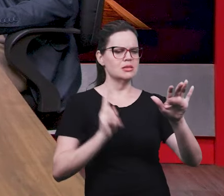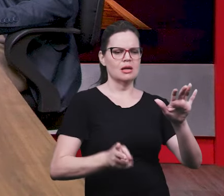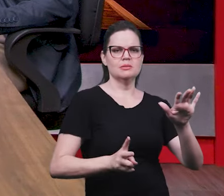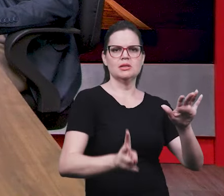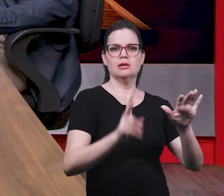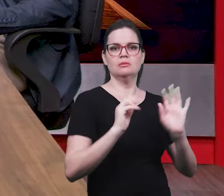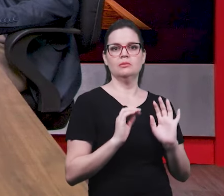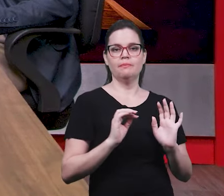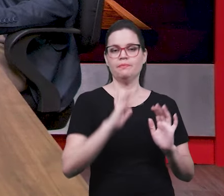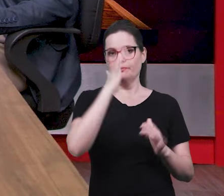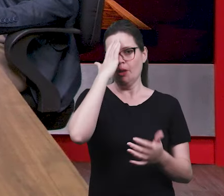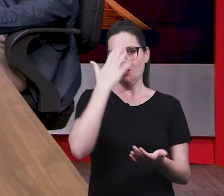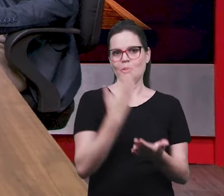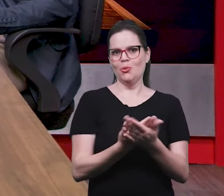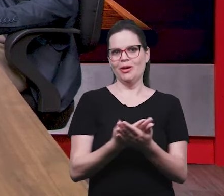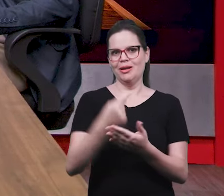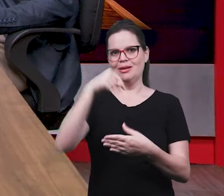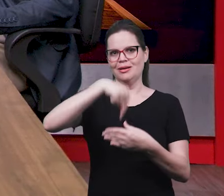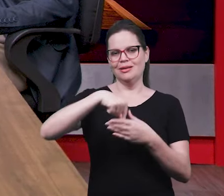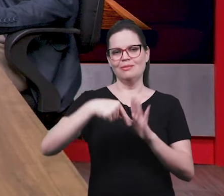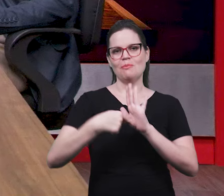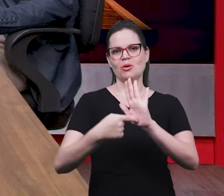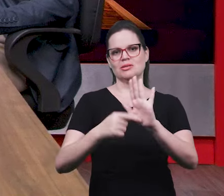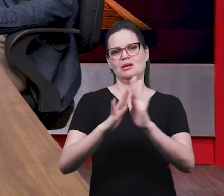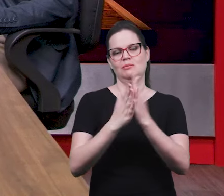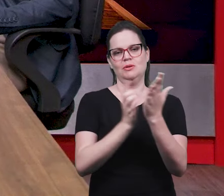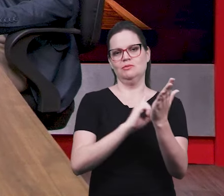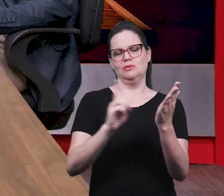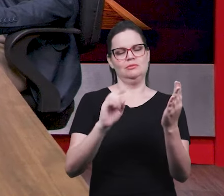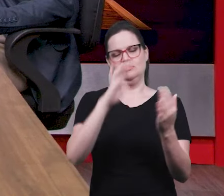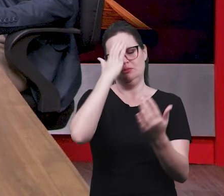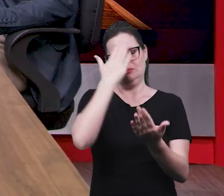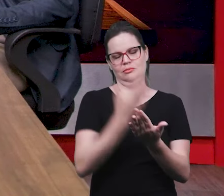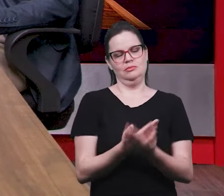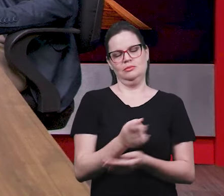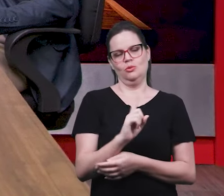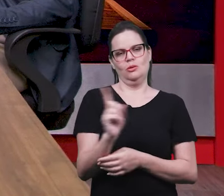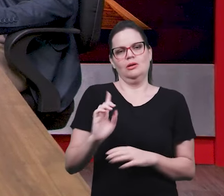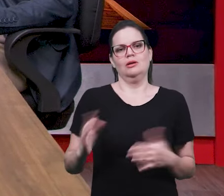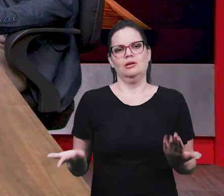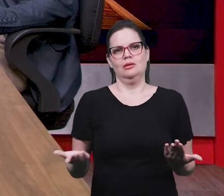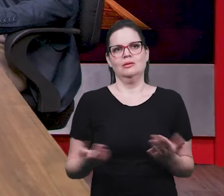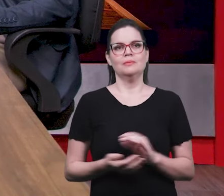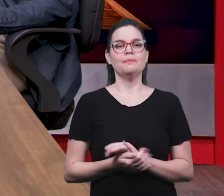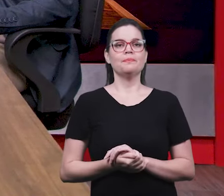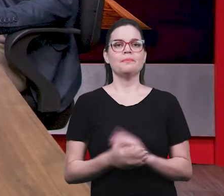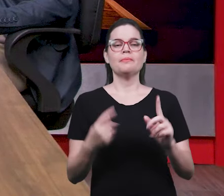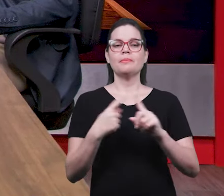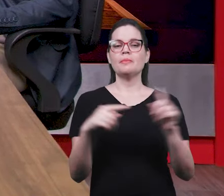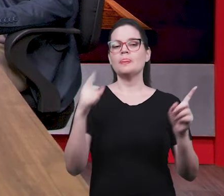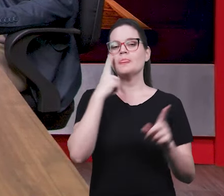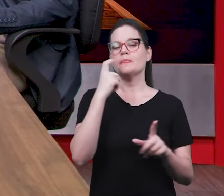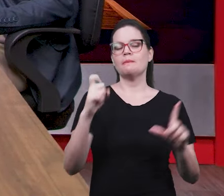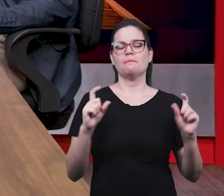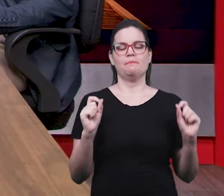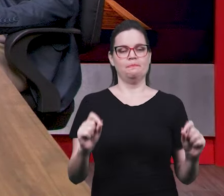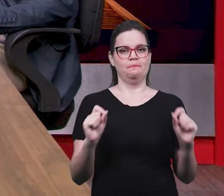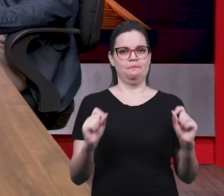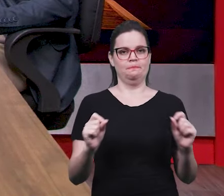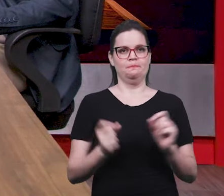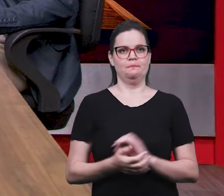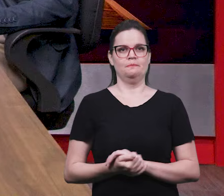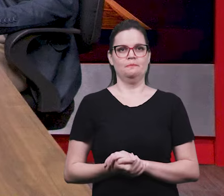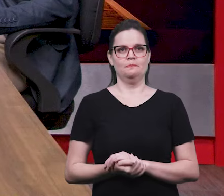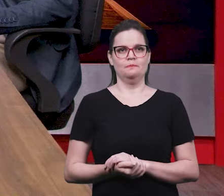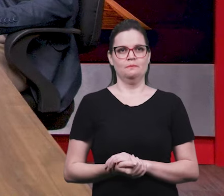Ele não cria na criação bíblica, quando Deus criou algo do nada. Ele não cria nisso, né? Agora, é interessante lembrar que também aqui